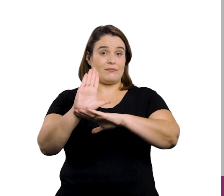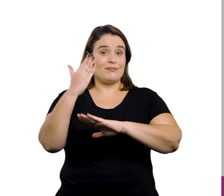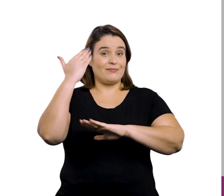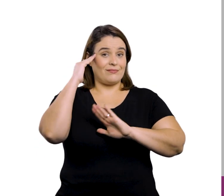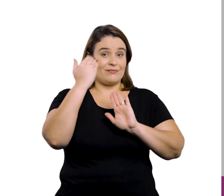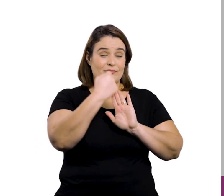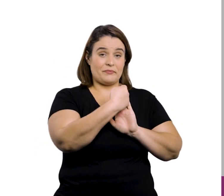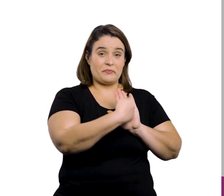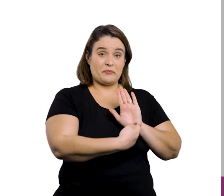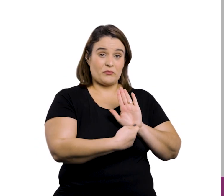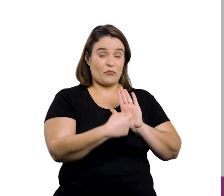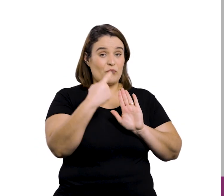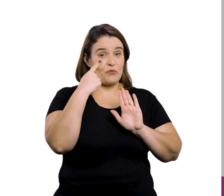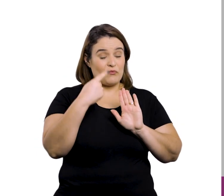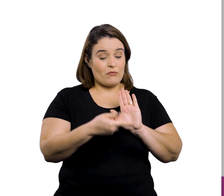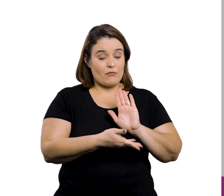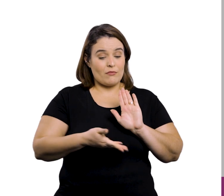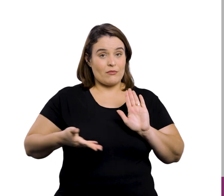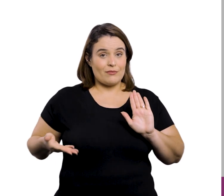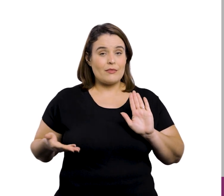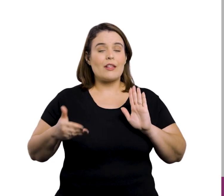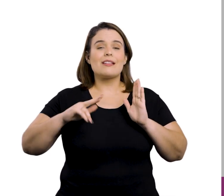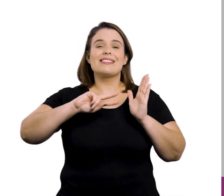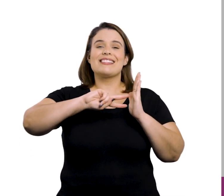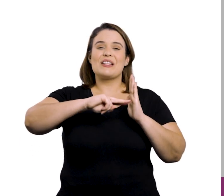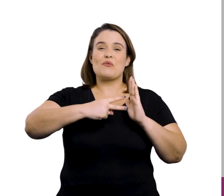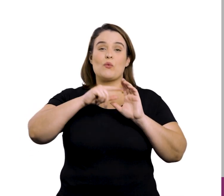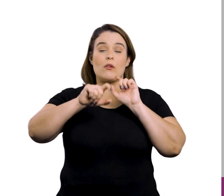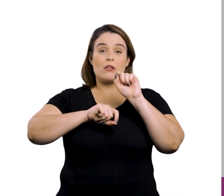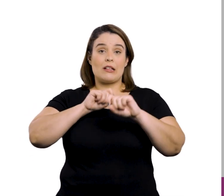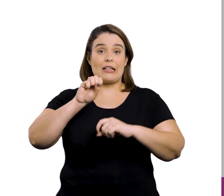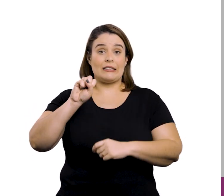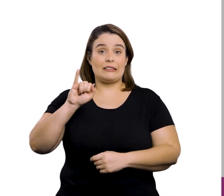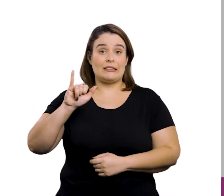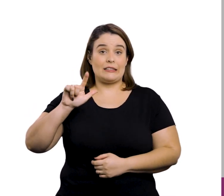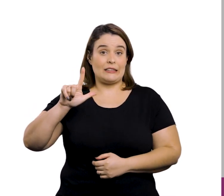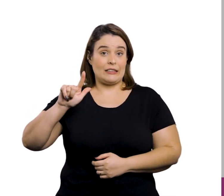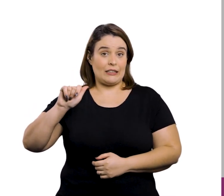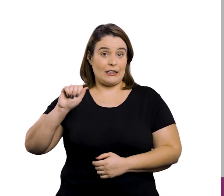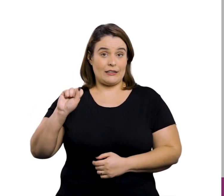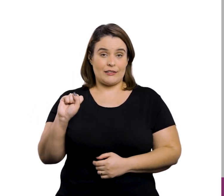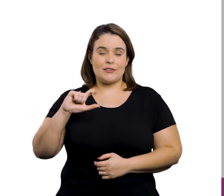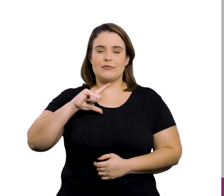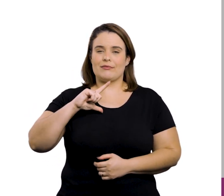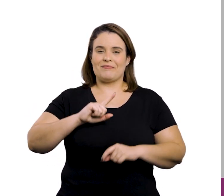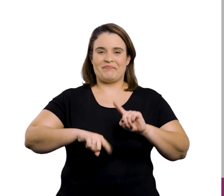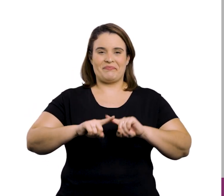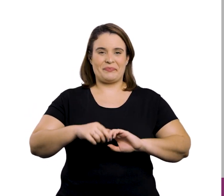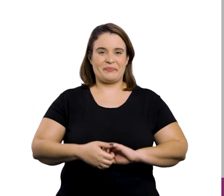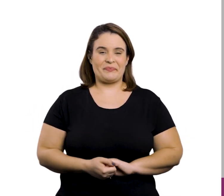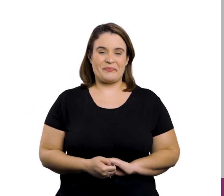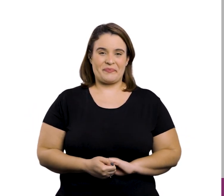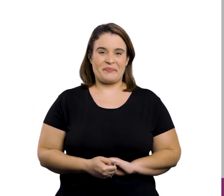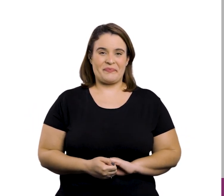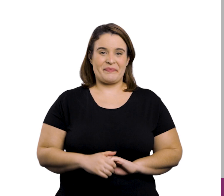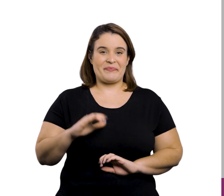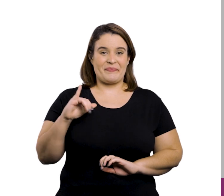Para ajudar na compreensão dos textos, confira abaixo os significados das siglas que estão presentes neste